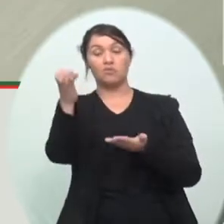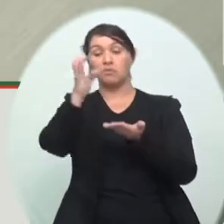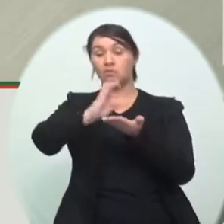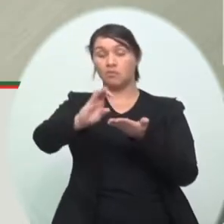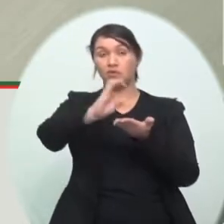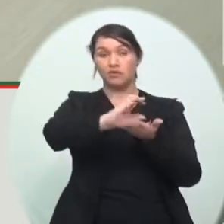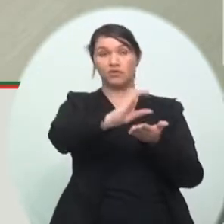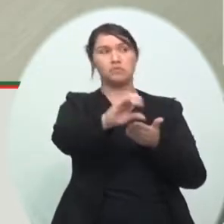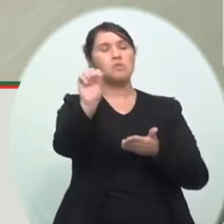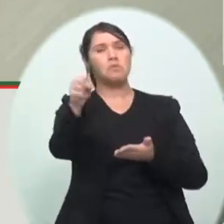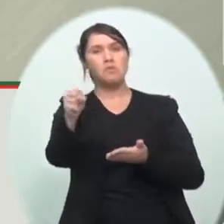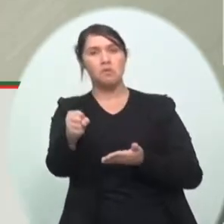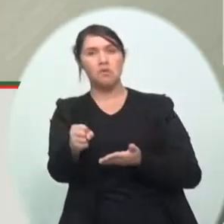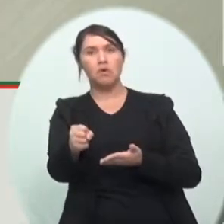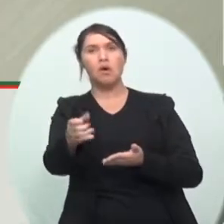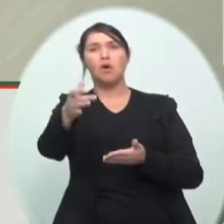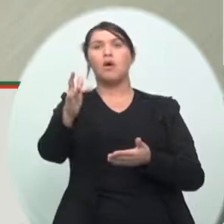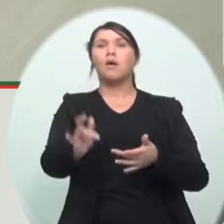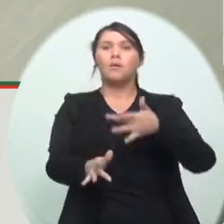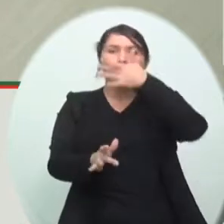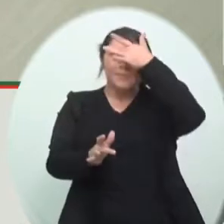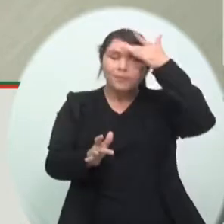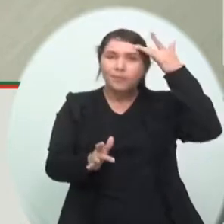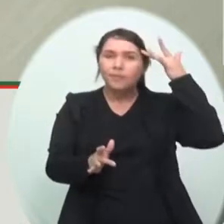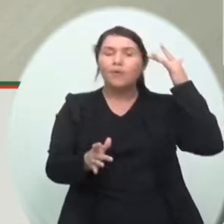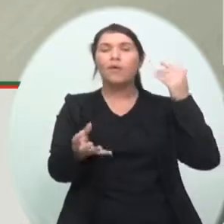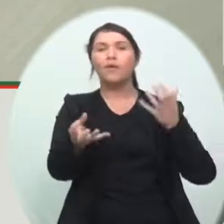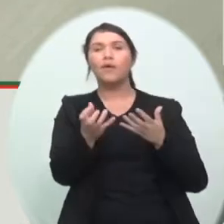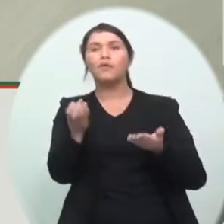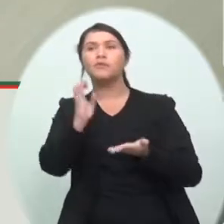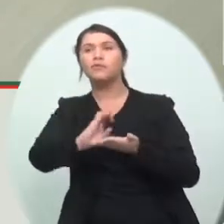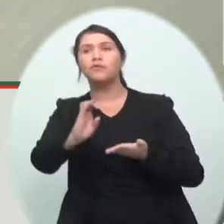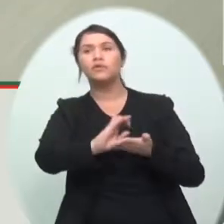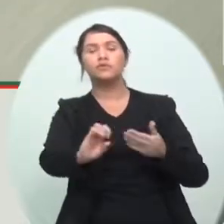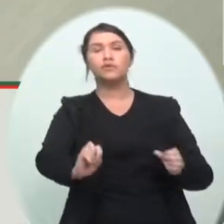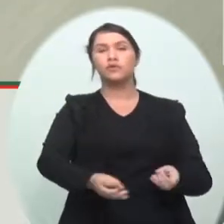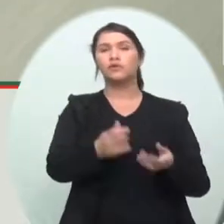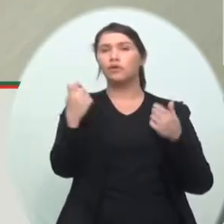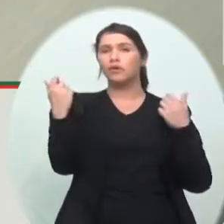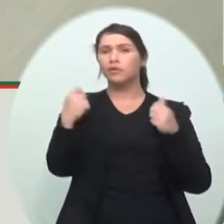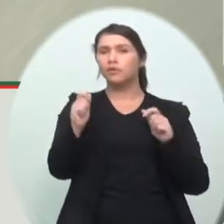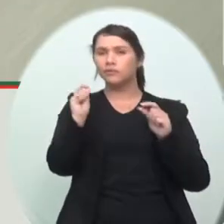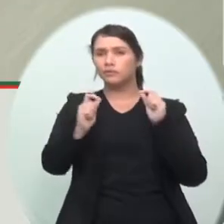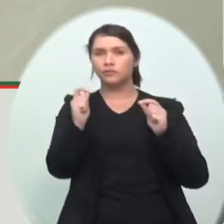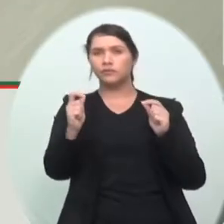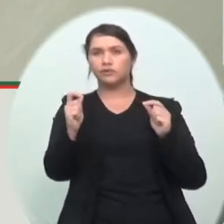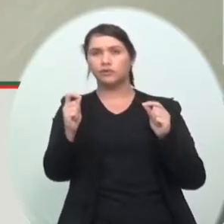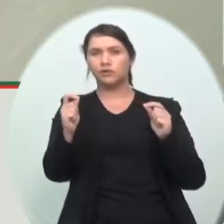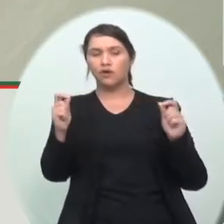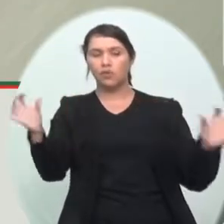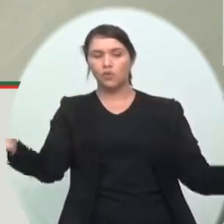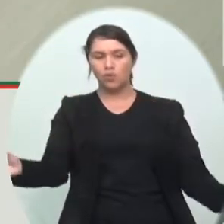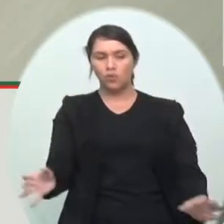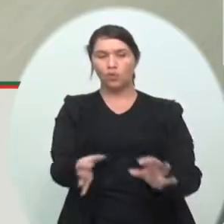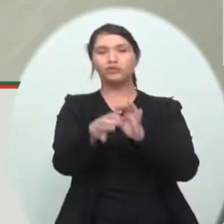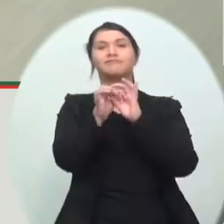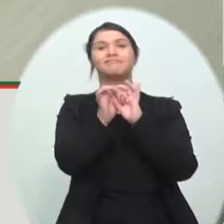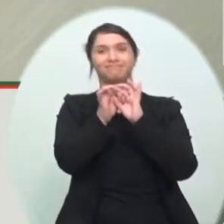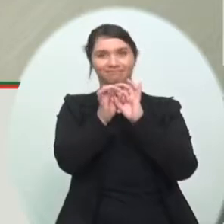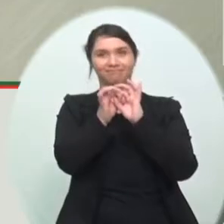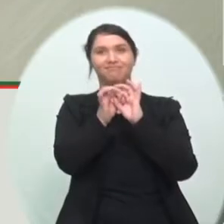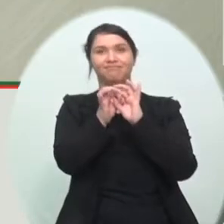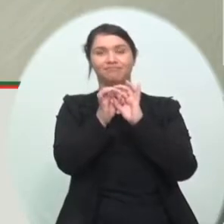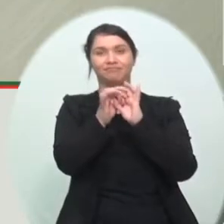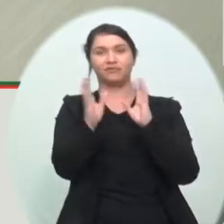pessoas interessadas a investirem nessas novas tecnologias. Então, nós temos que conectar e unir os pontos. Dentro dos nossos objetivos